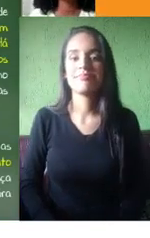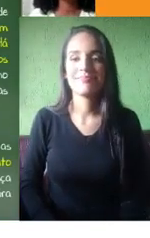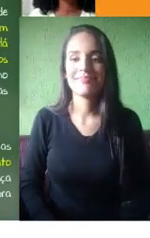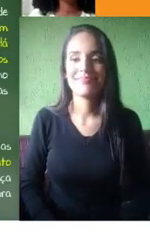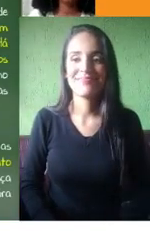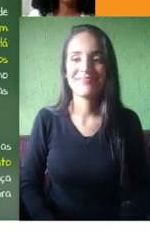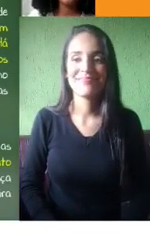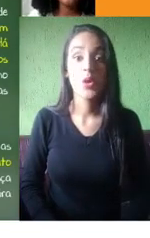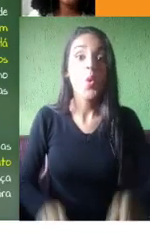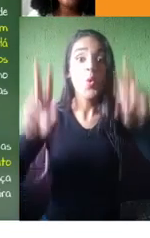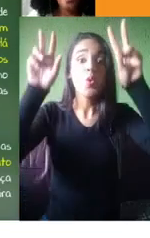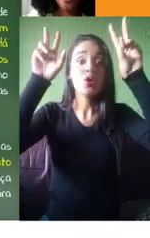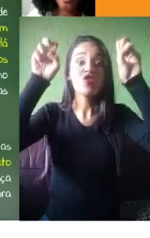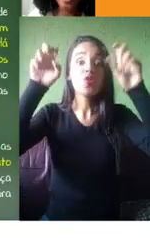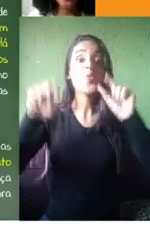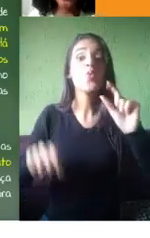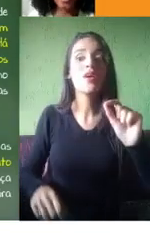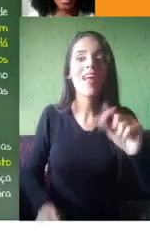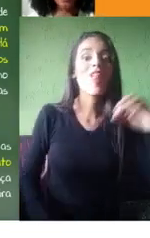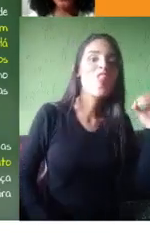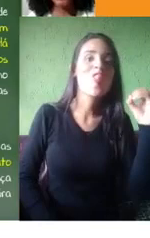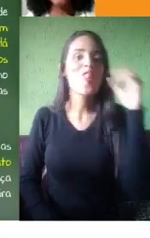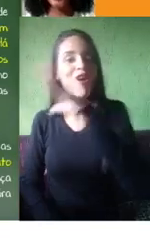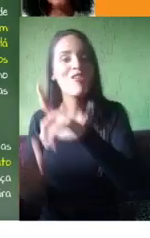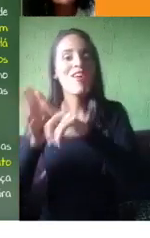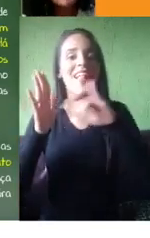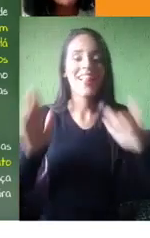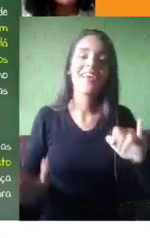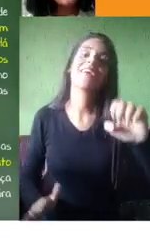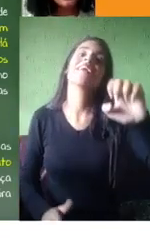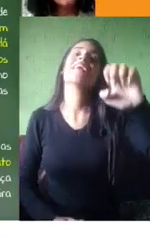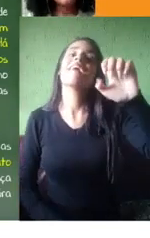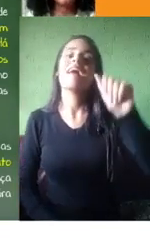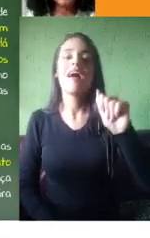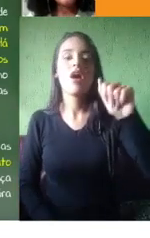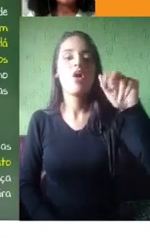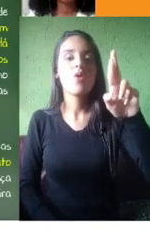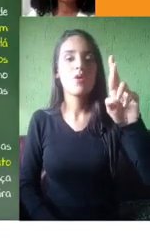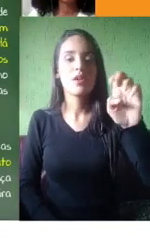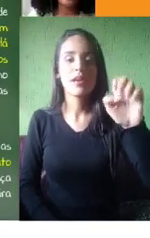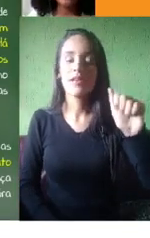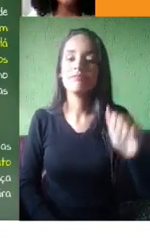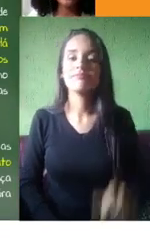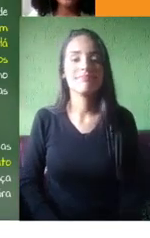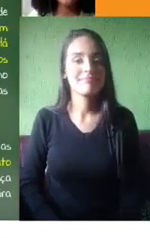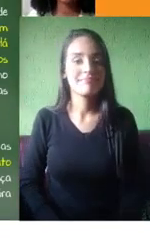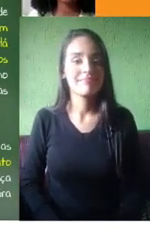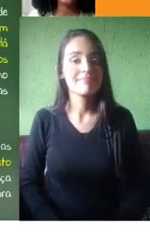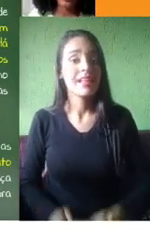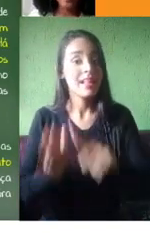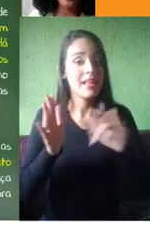se chama Nova Lei Áurea, ou seja, a Lei Áurea do século XXI, para realmente livrar todas